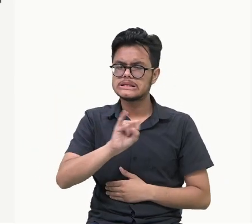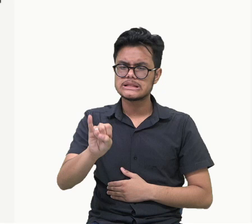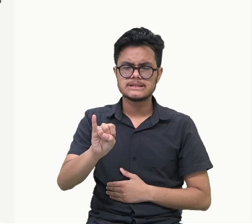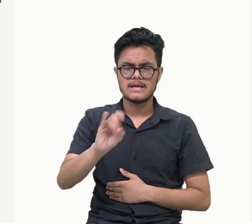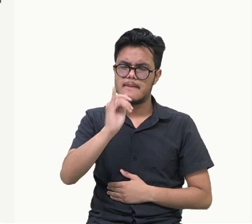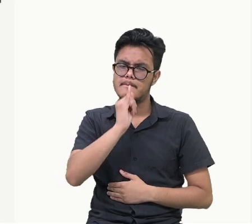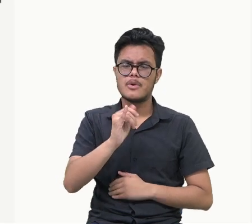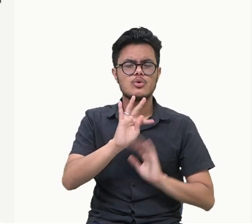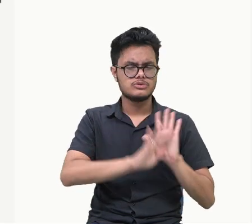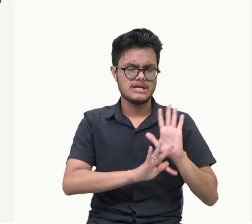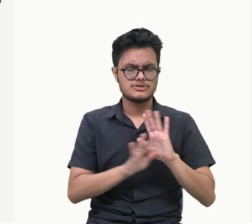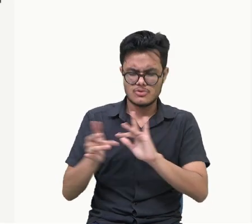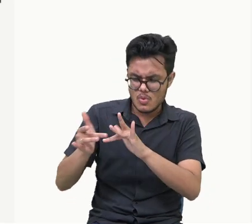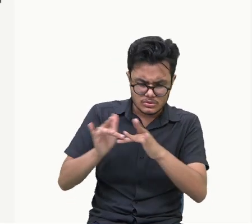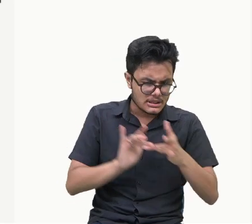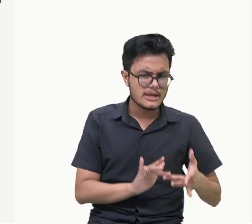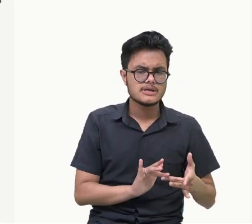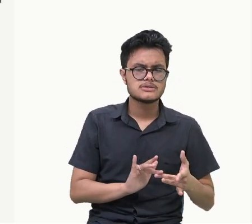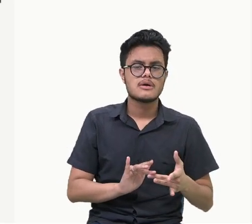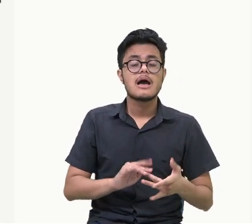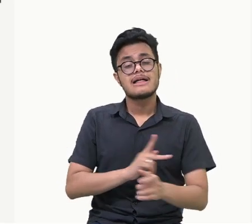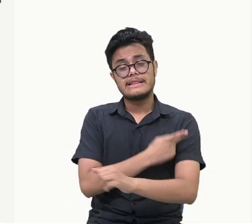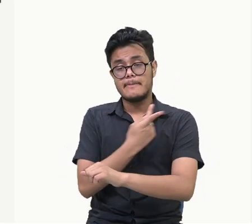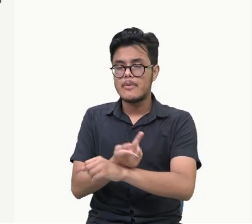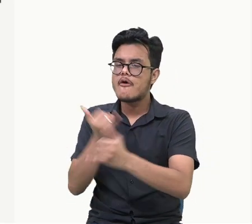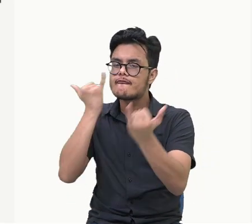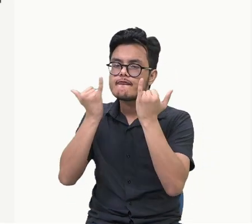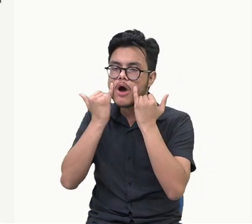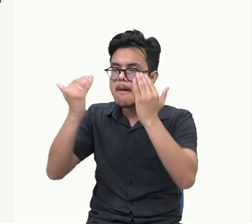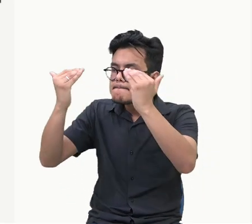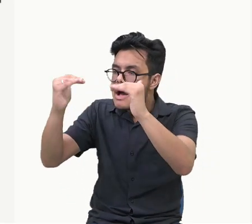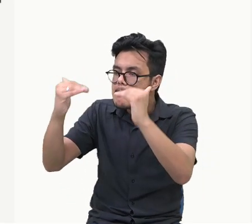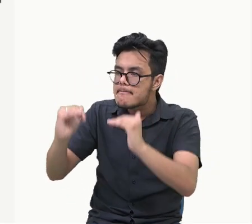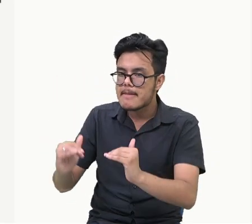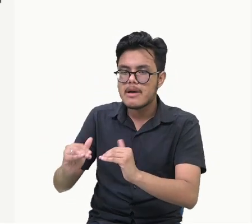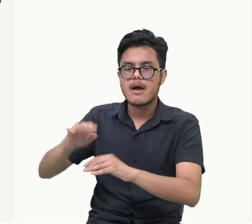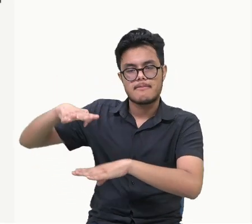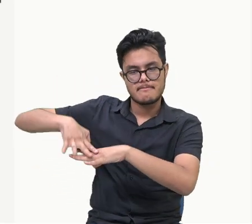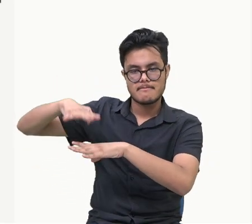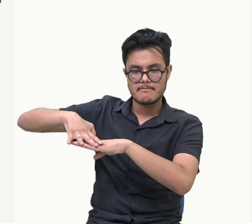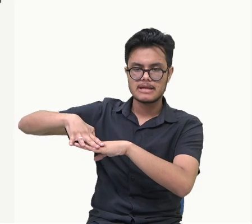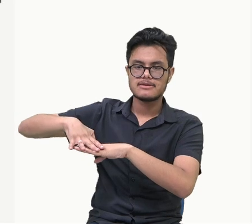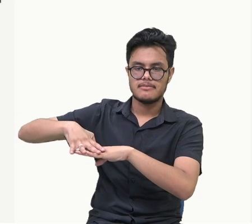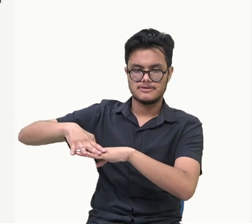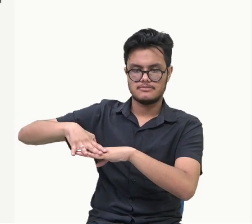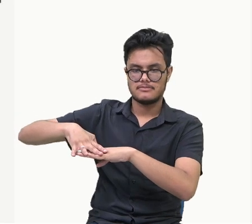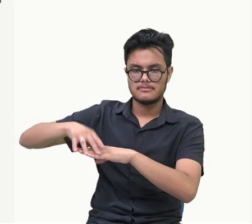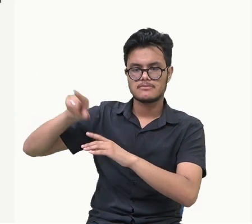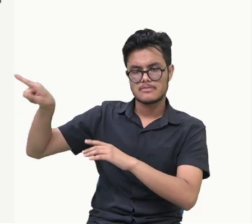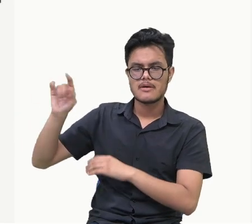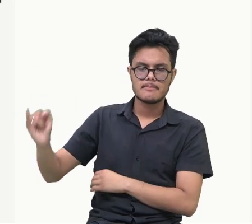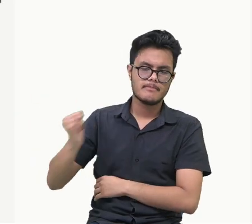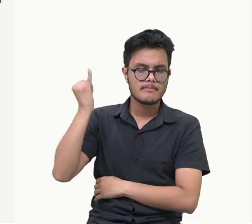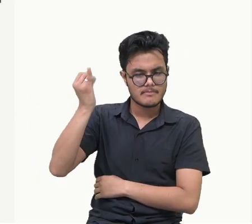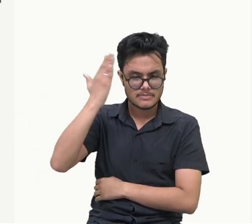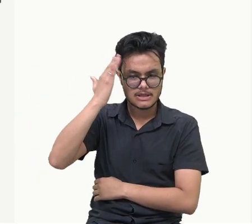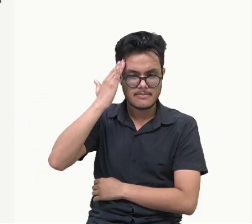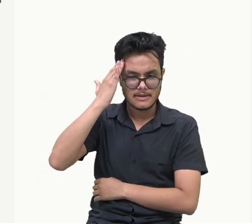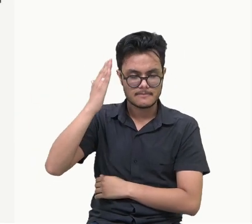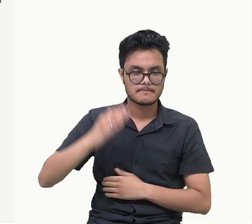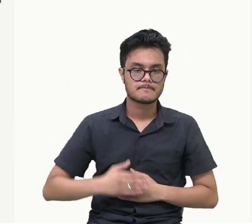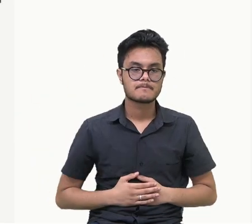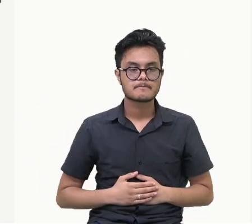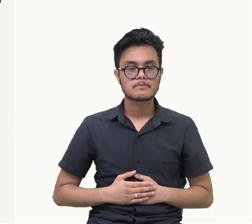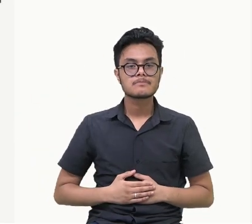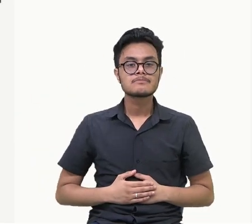começa contextualizando, e aí depois ele vai entrando nas informações que nos interessam, né? Então a